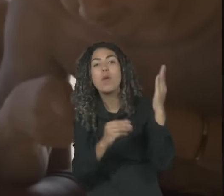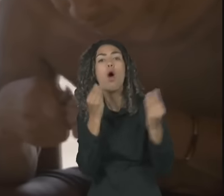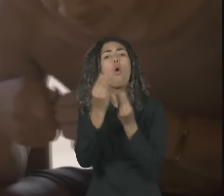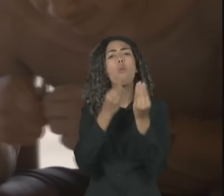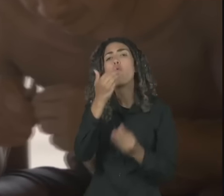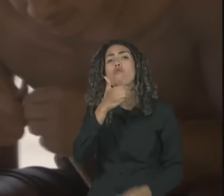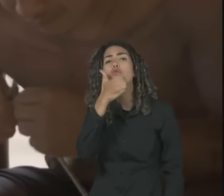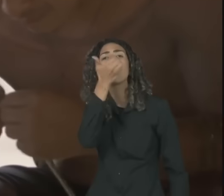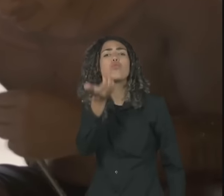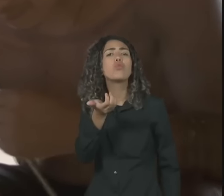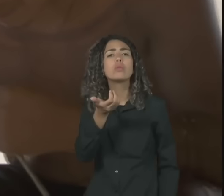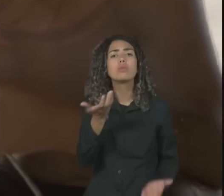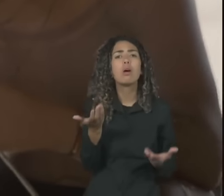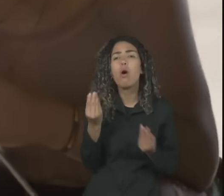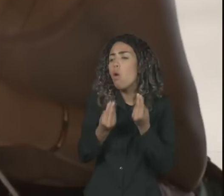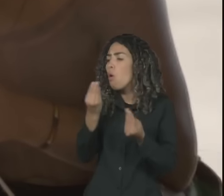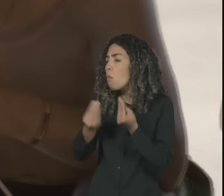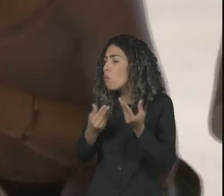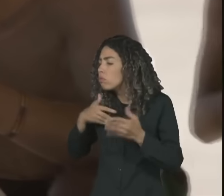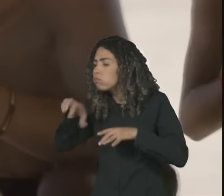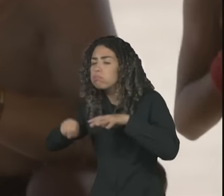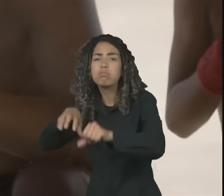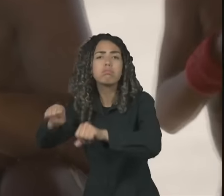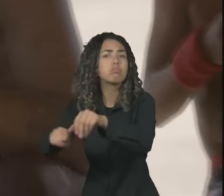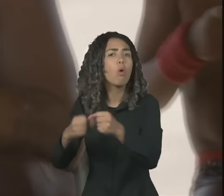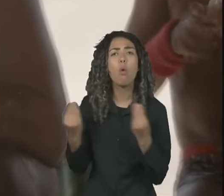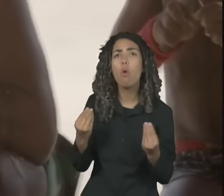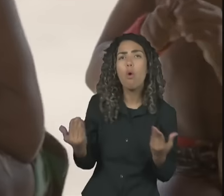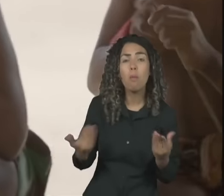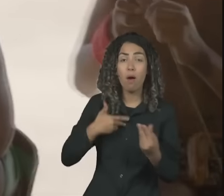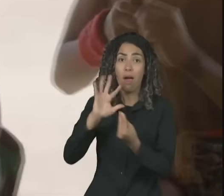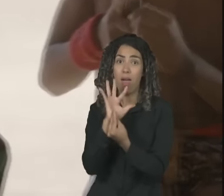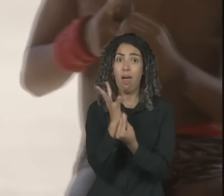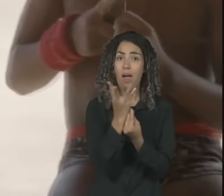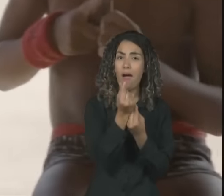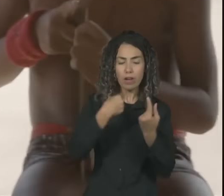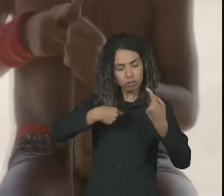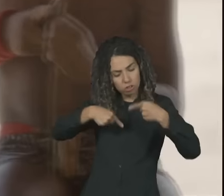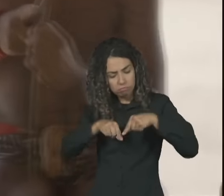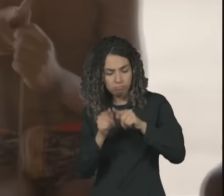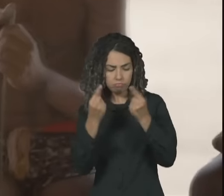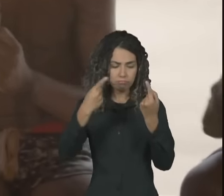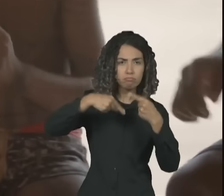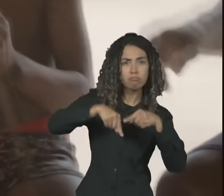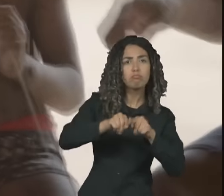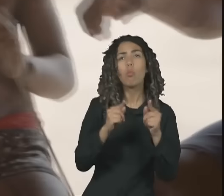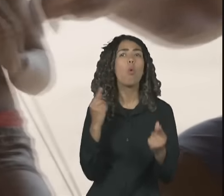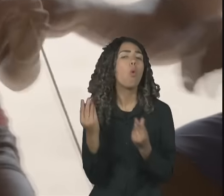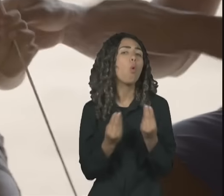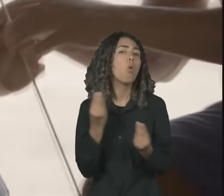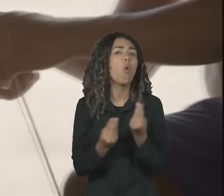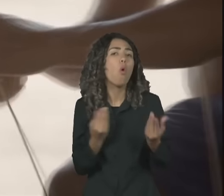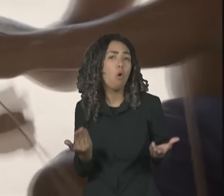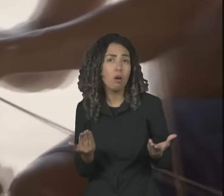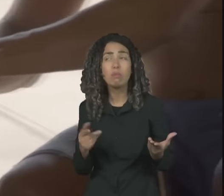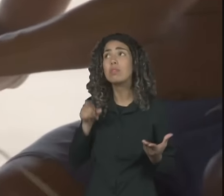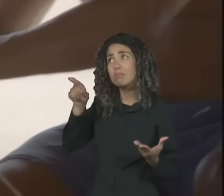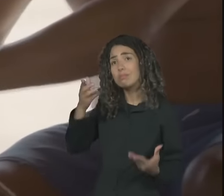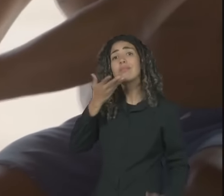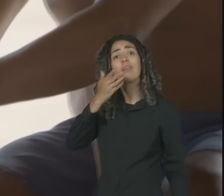artesanato. As crianças são integradas no corpo coletivo dessa comunidade. Elas participam das produções dos alimentos,